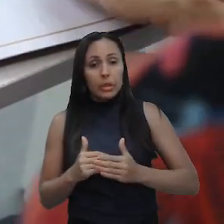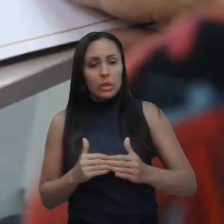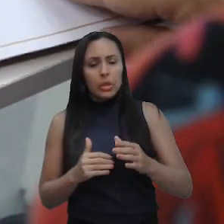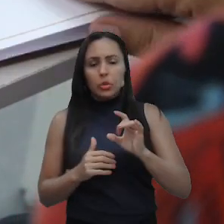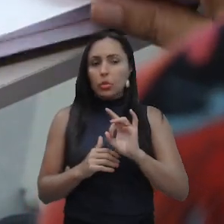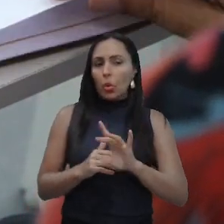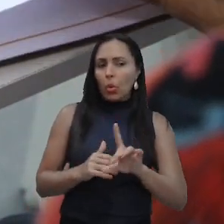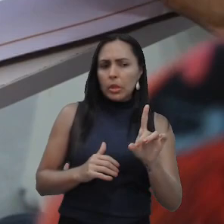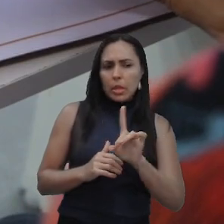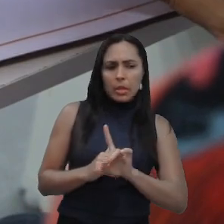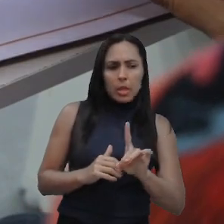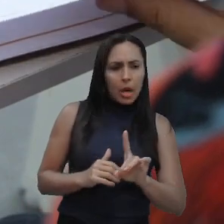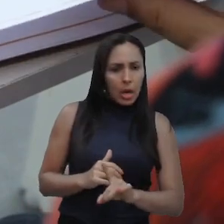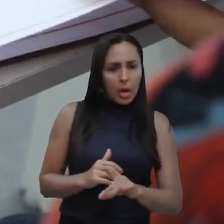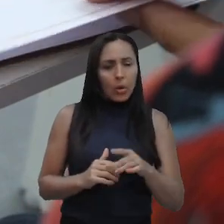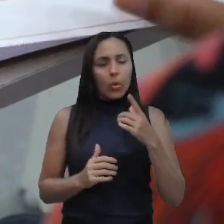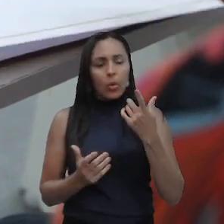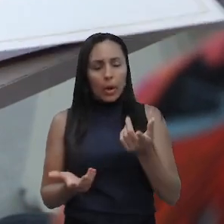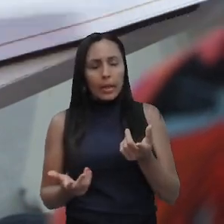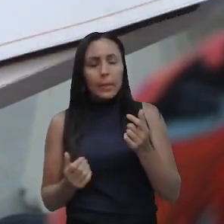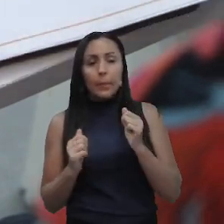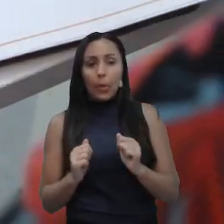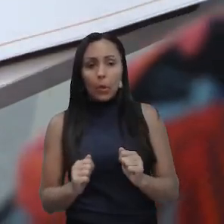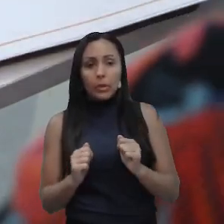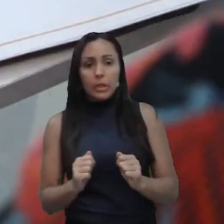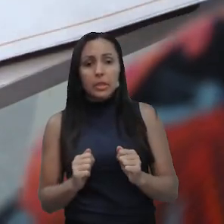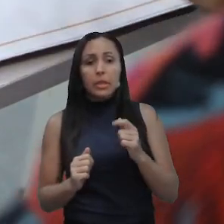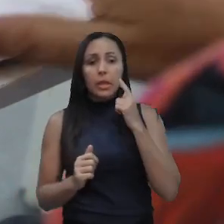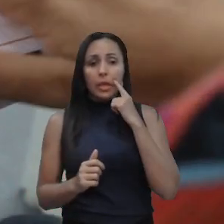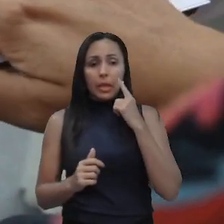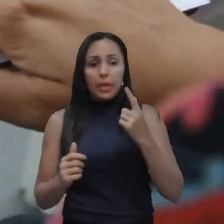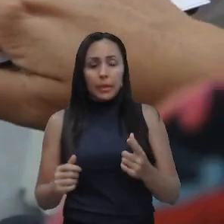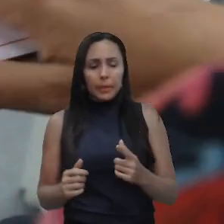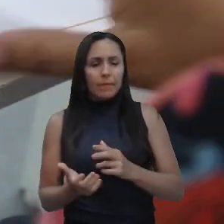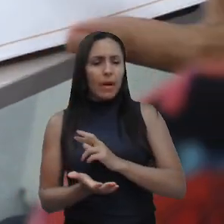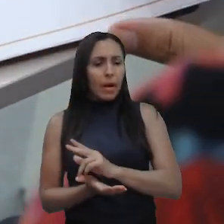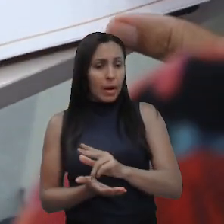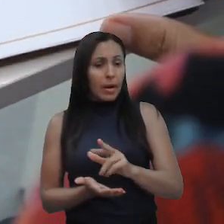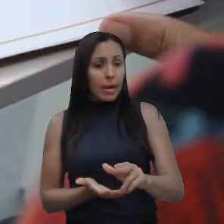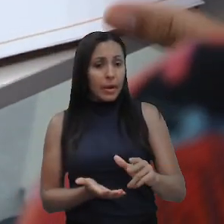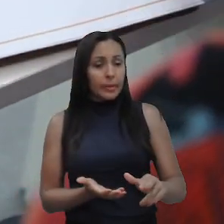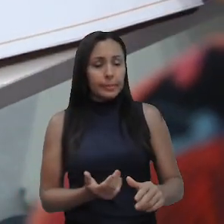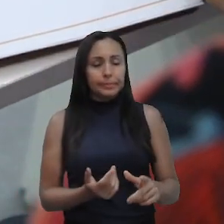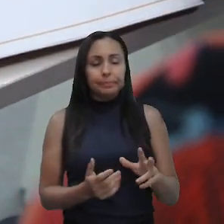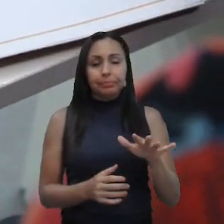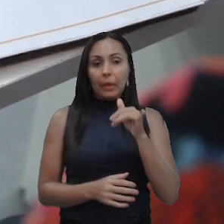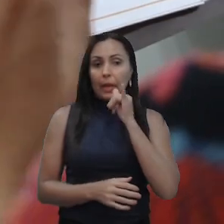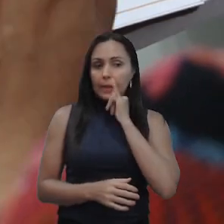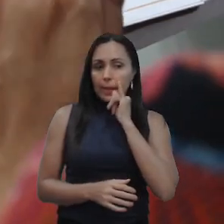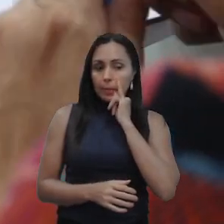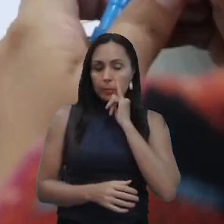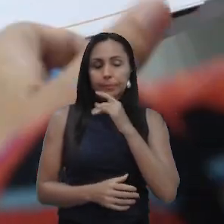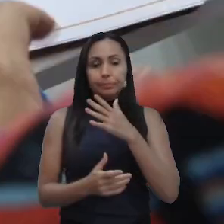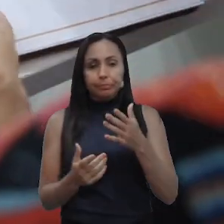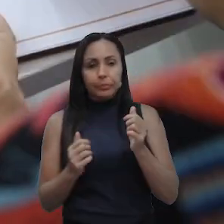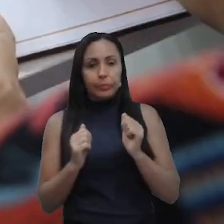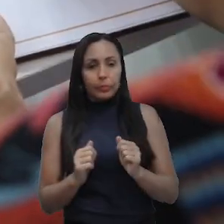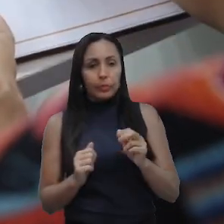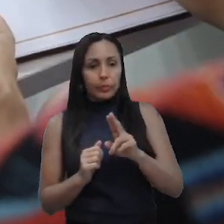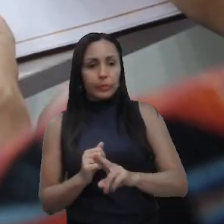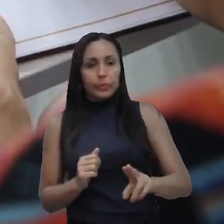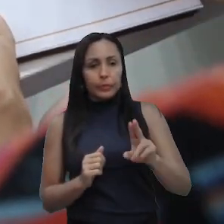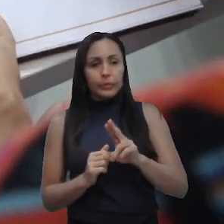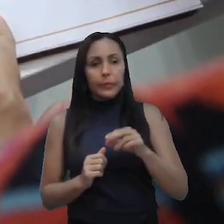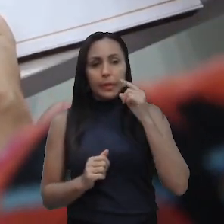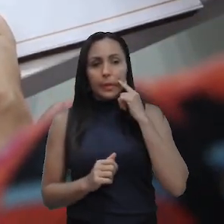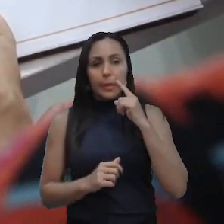grid retangular. Esse grid retangular ele pode ser desmistificado. Por exemplo, a gente pode usar um grid retangular que tenha